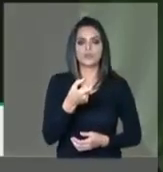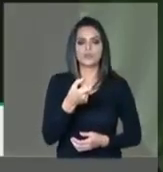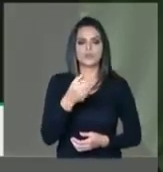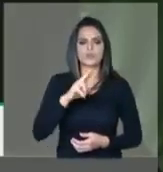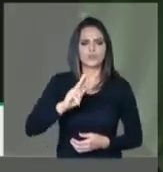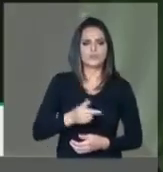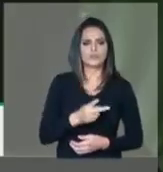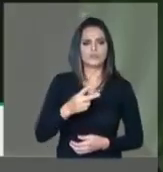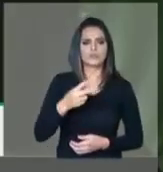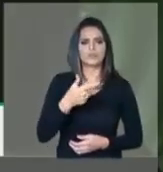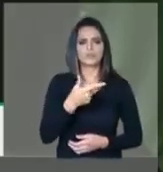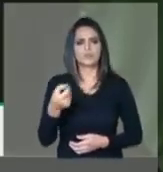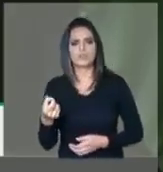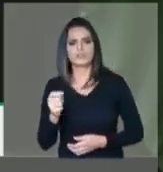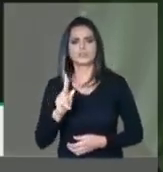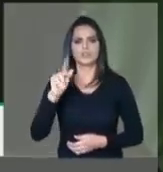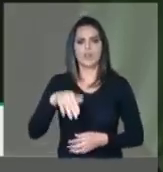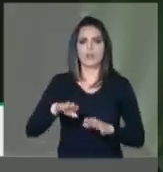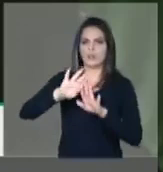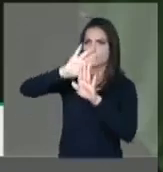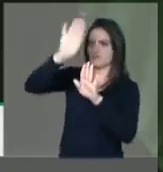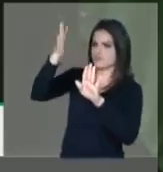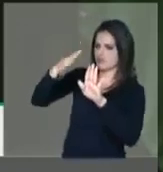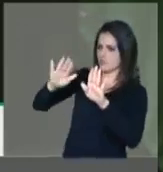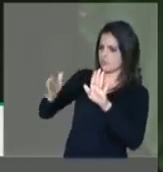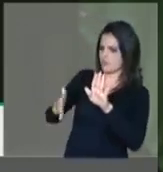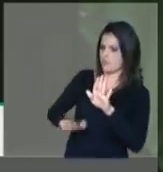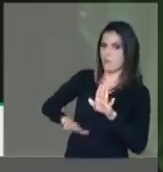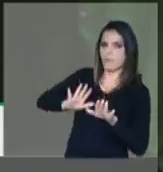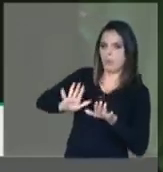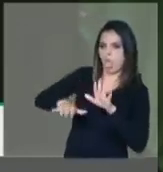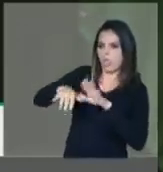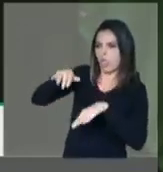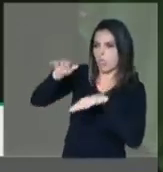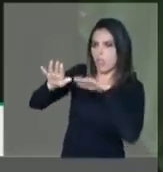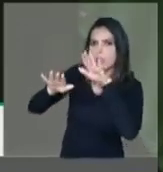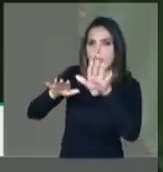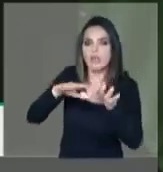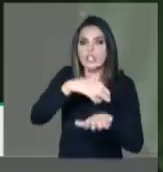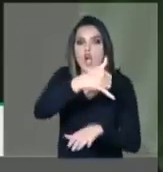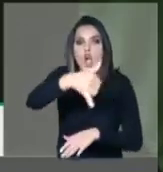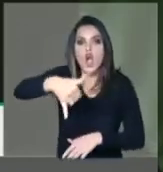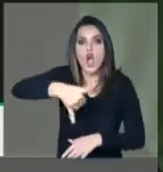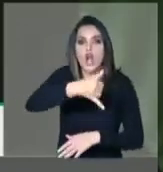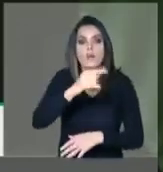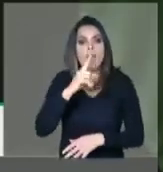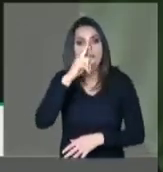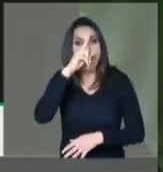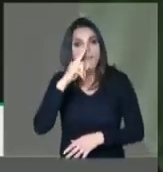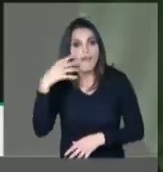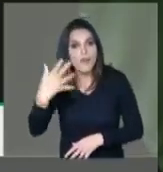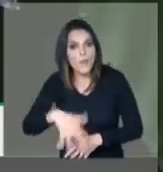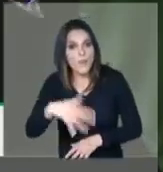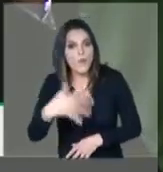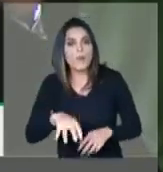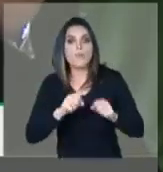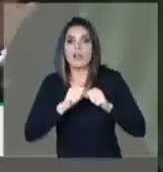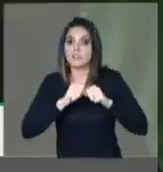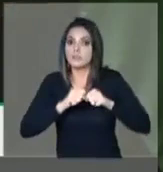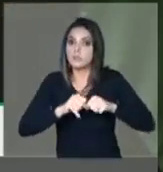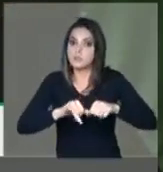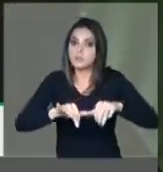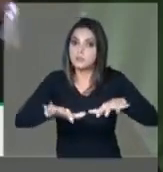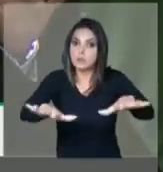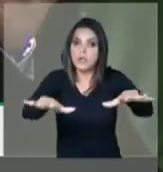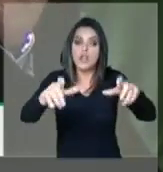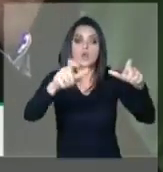todos os 9 estados do Nordeste brasileiro. É muito grave e é essa gravidade que pode se espalhar por um território